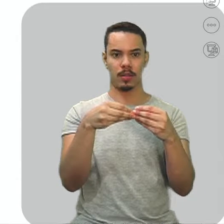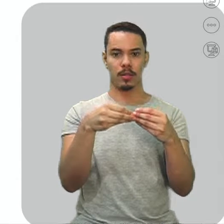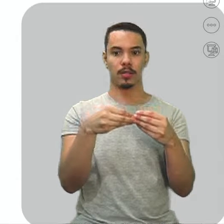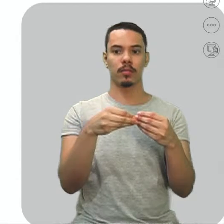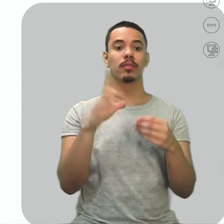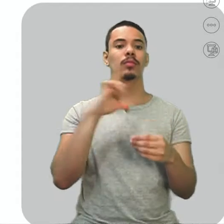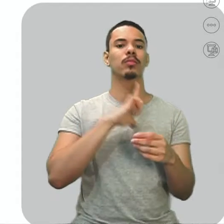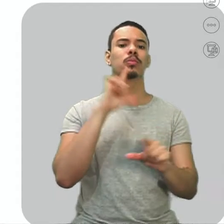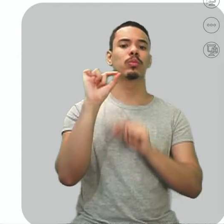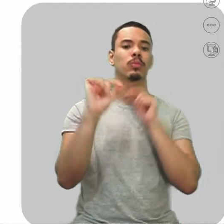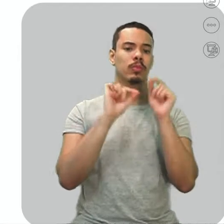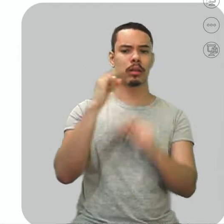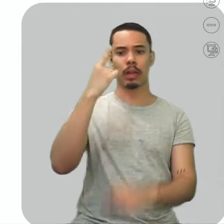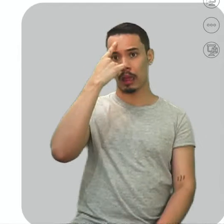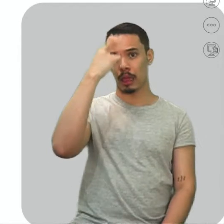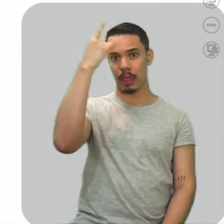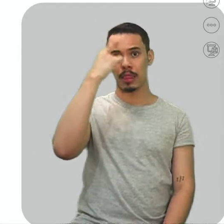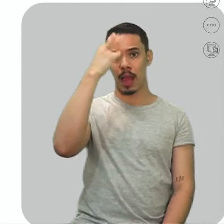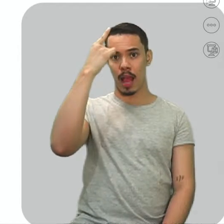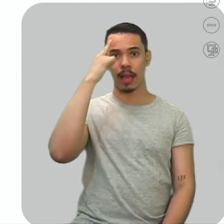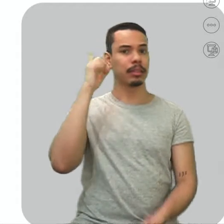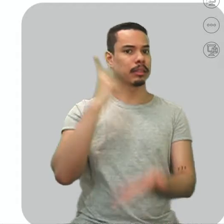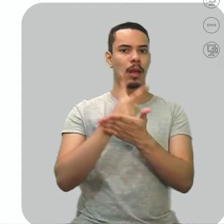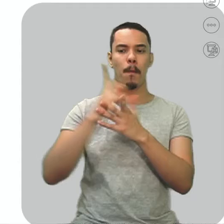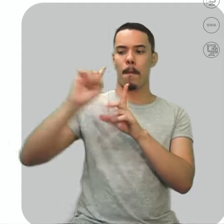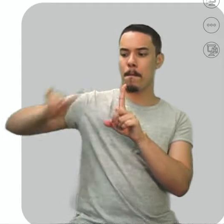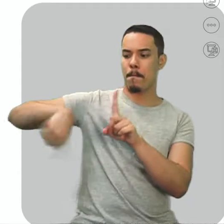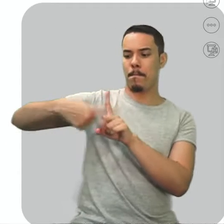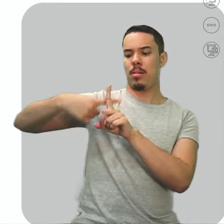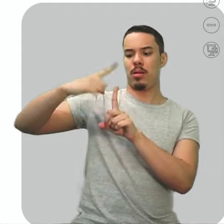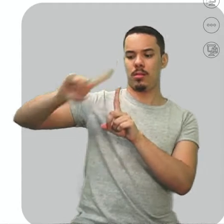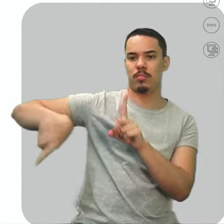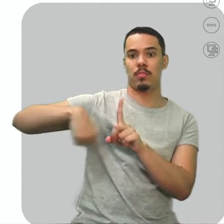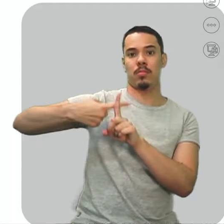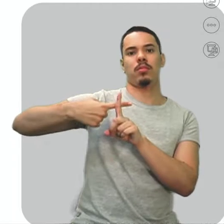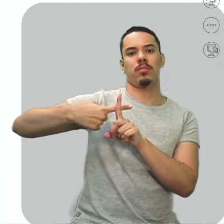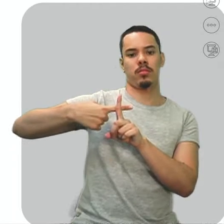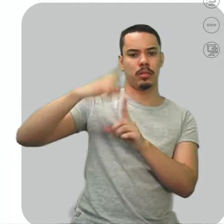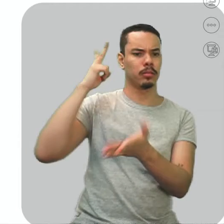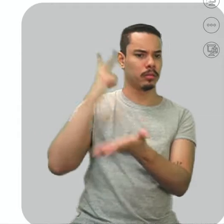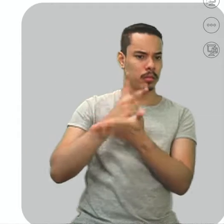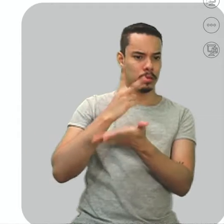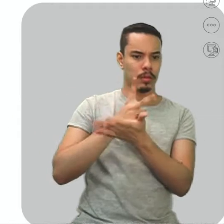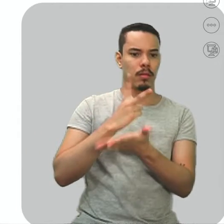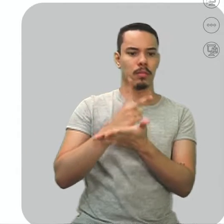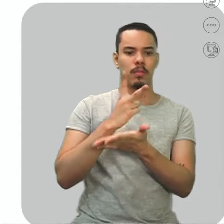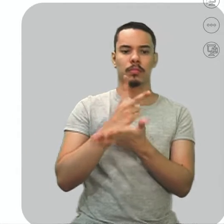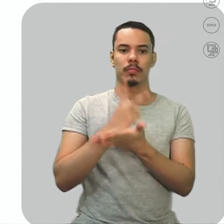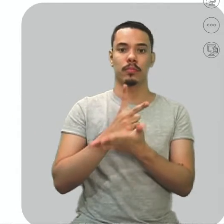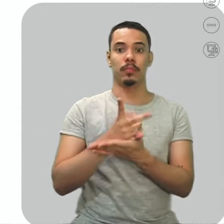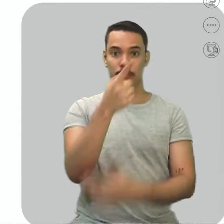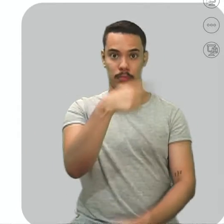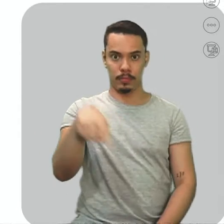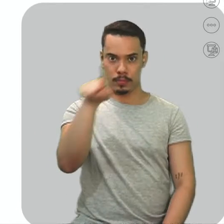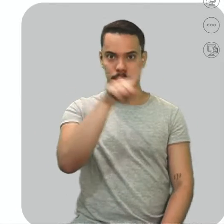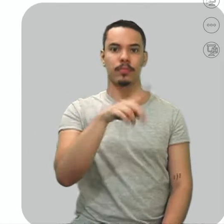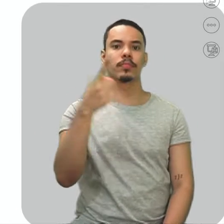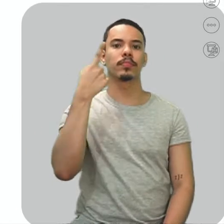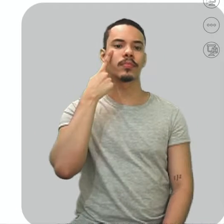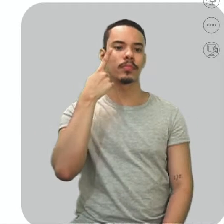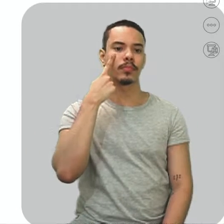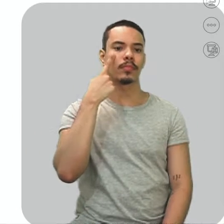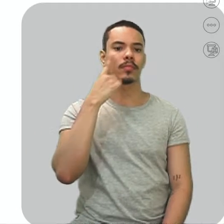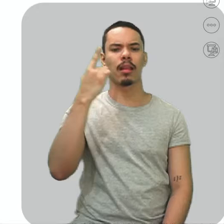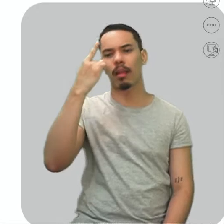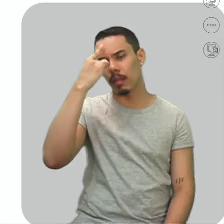estabelecem ideia de adição soma né marcando para você ó